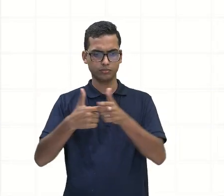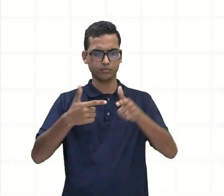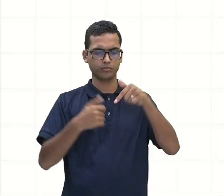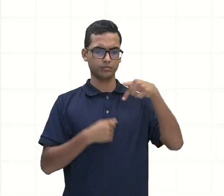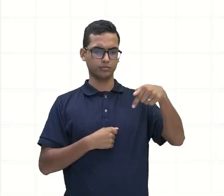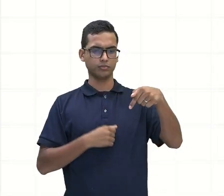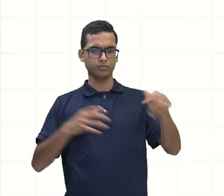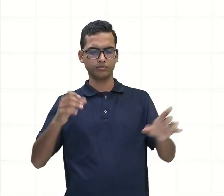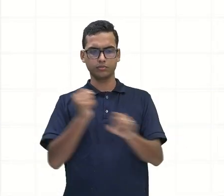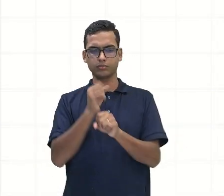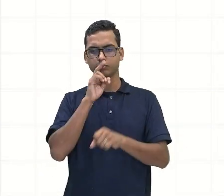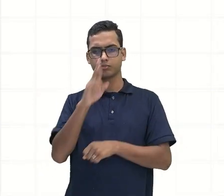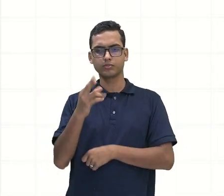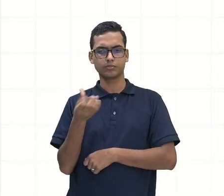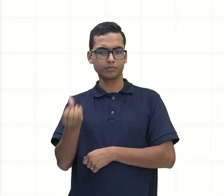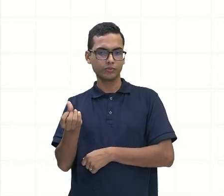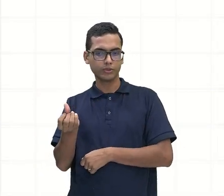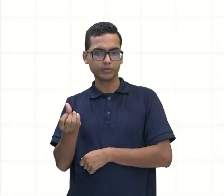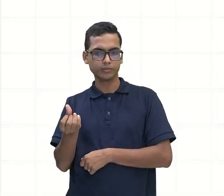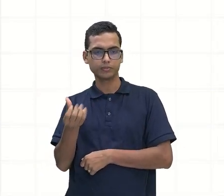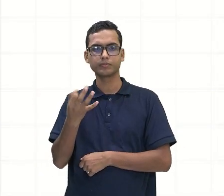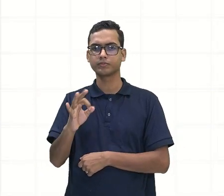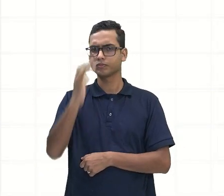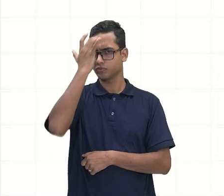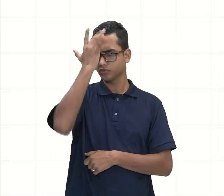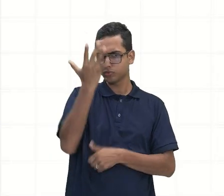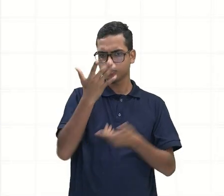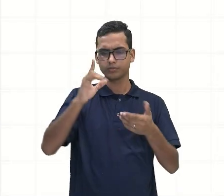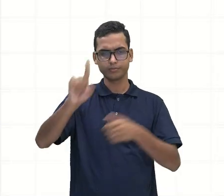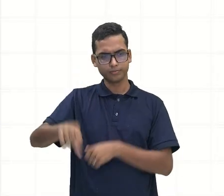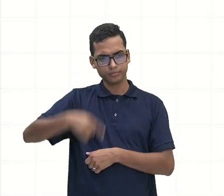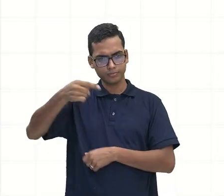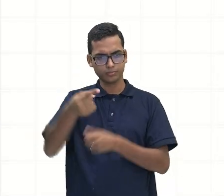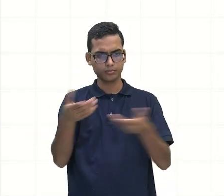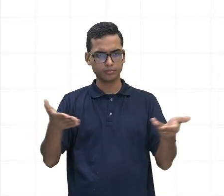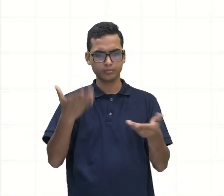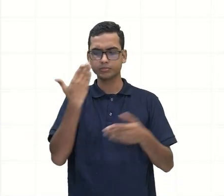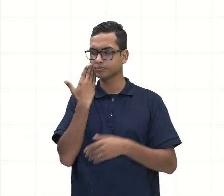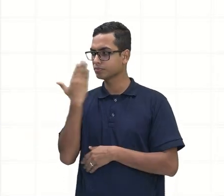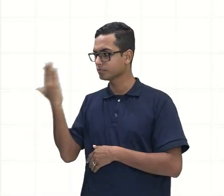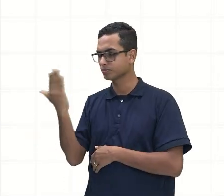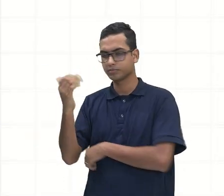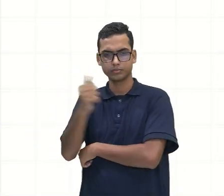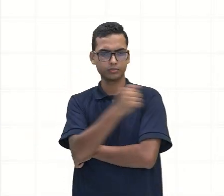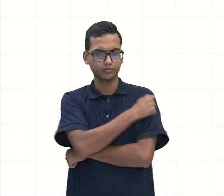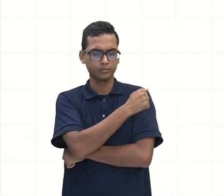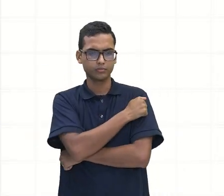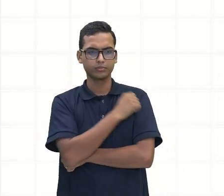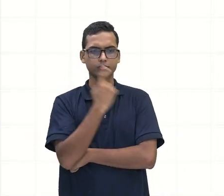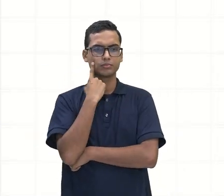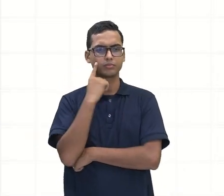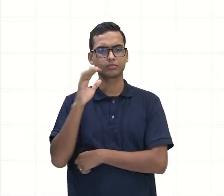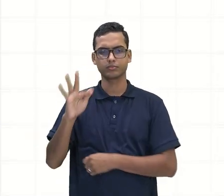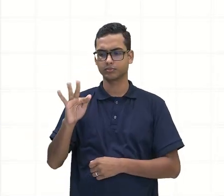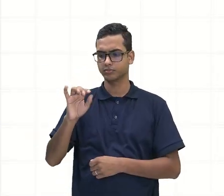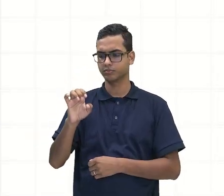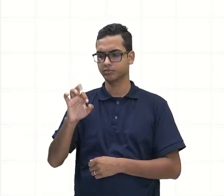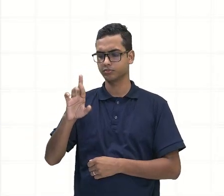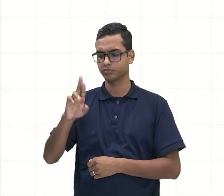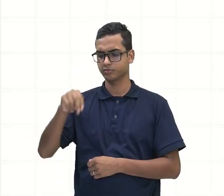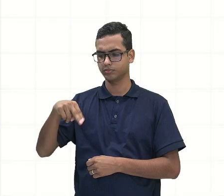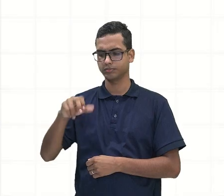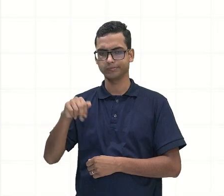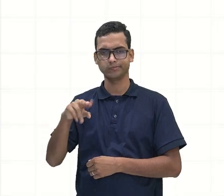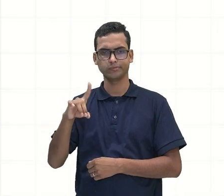Correto? Tranquilo até aí? Então, vamos ao próximo. O próximo aluno foi o Fernando.